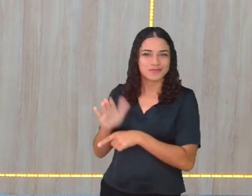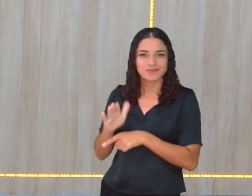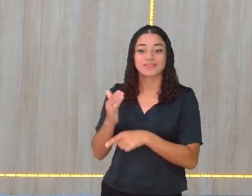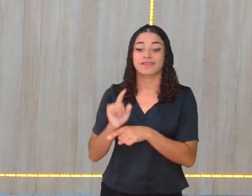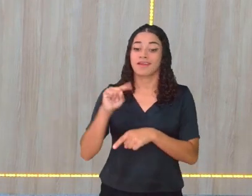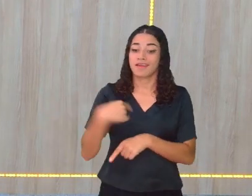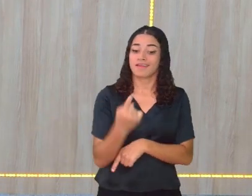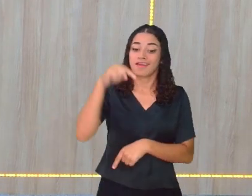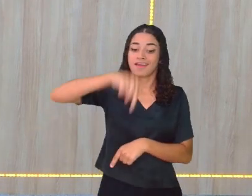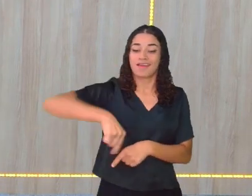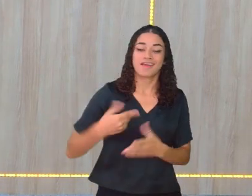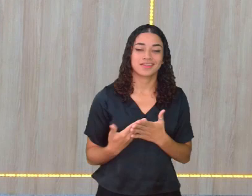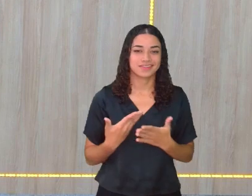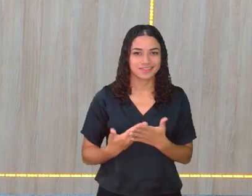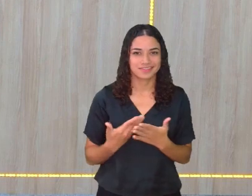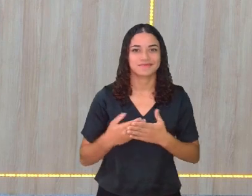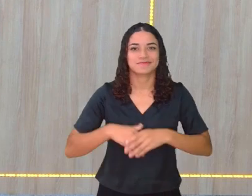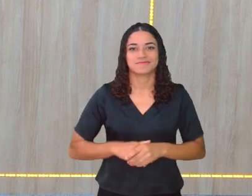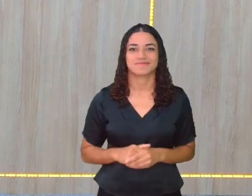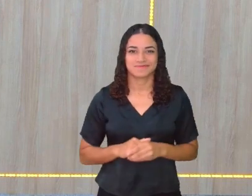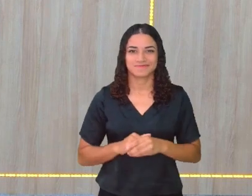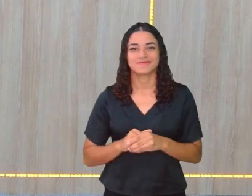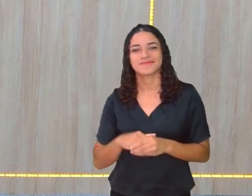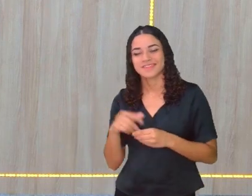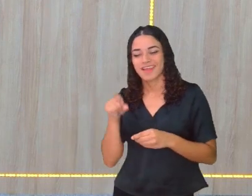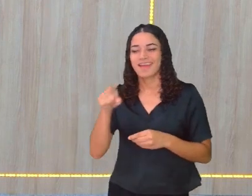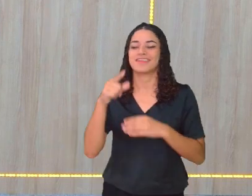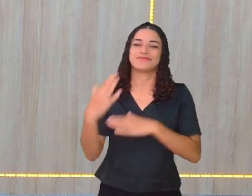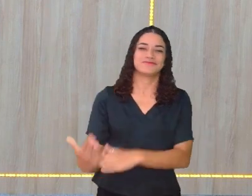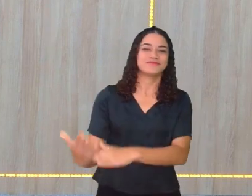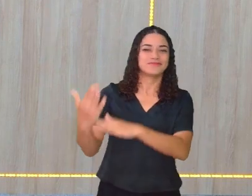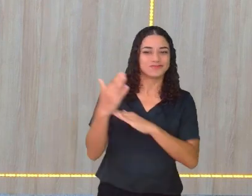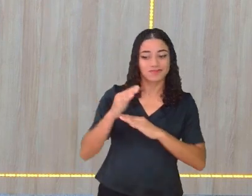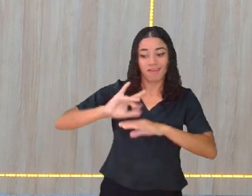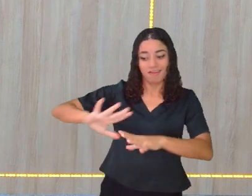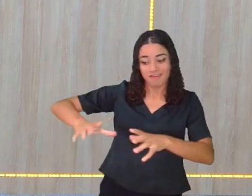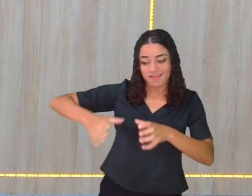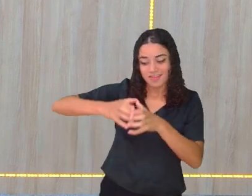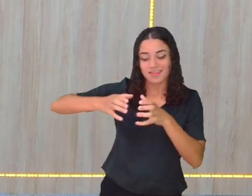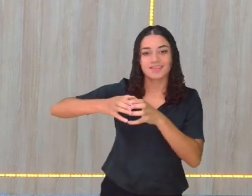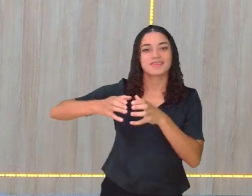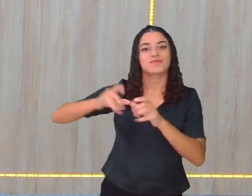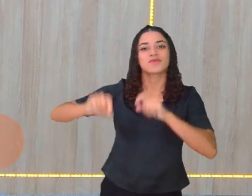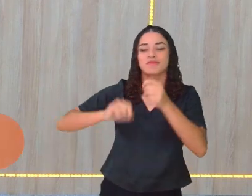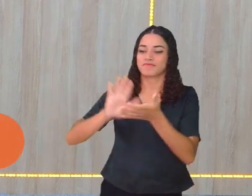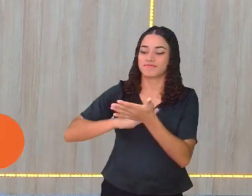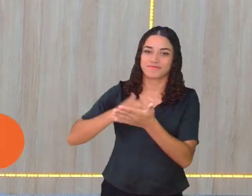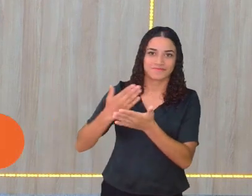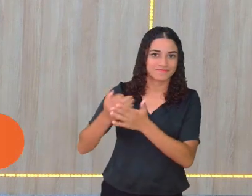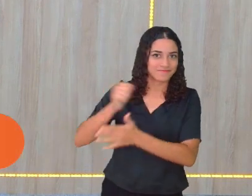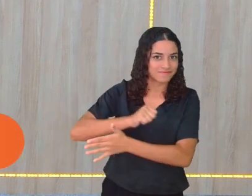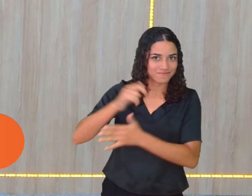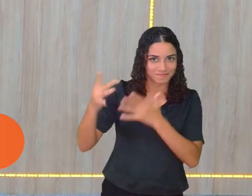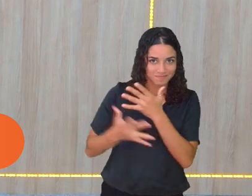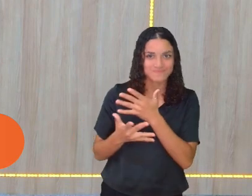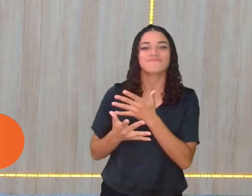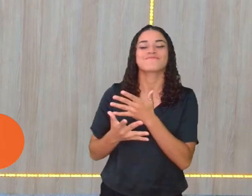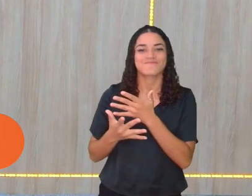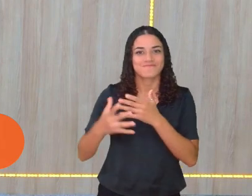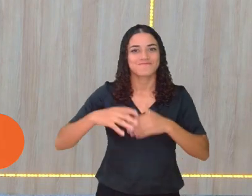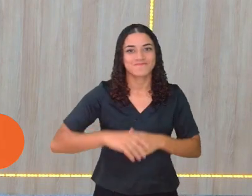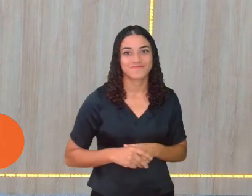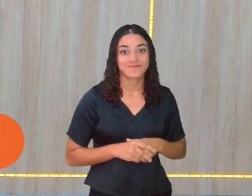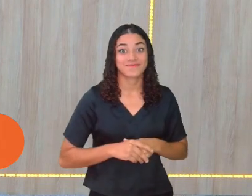nesta aula, né? Nós contamos sempre aí com a nossa grande equipe, né, de intérpretes de Libras, gente,